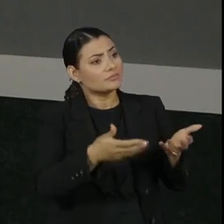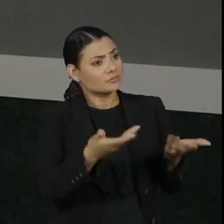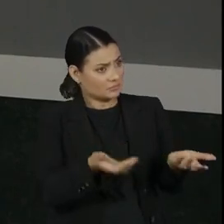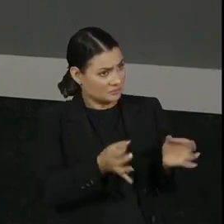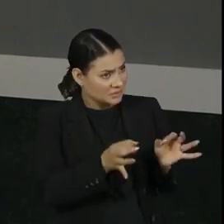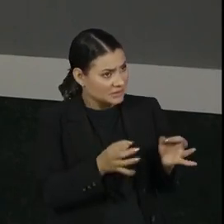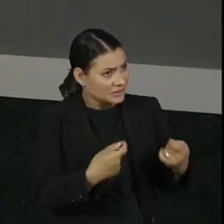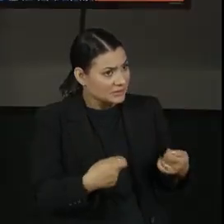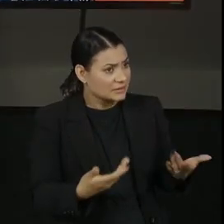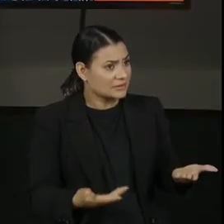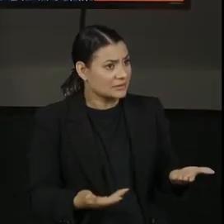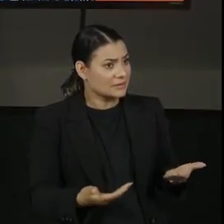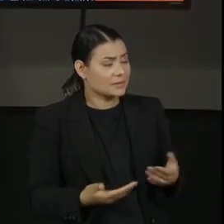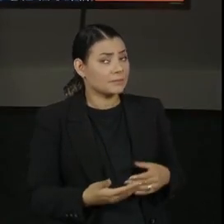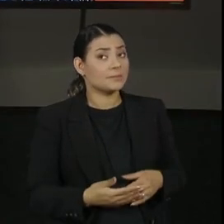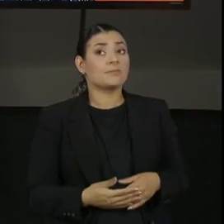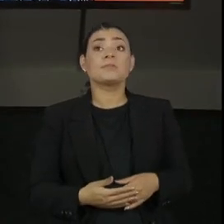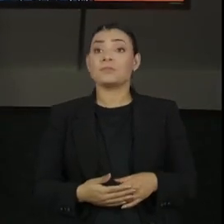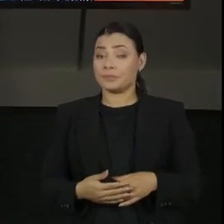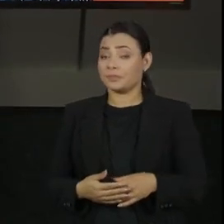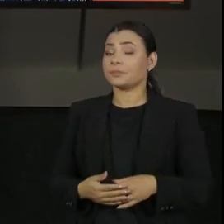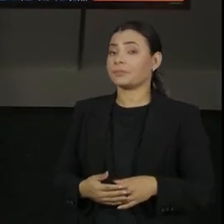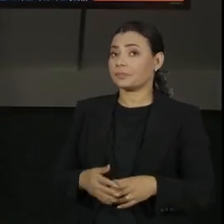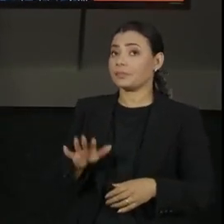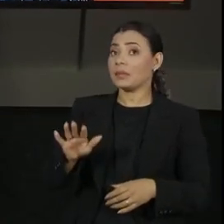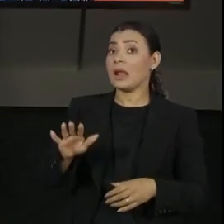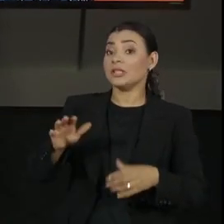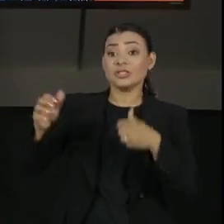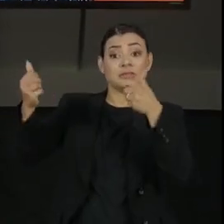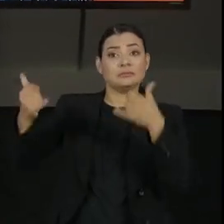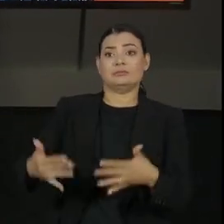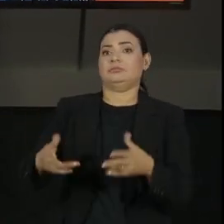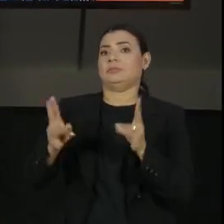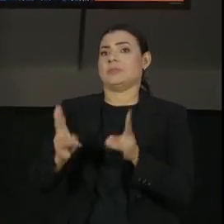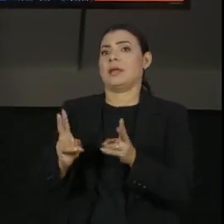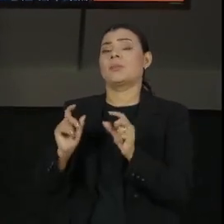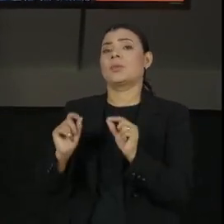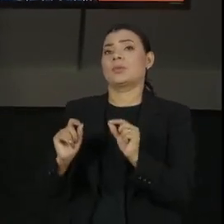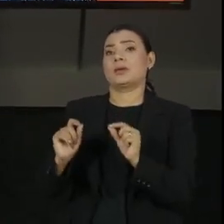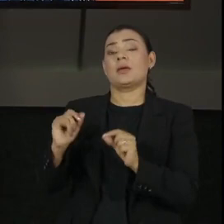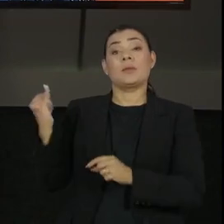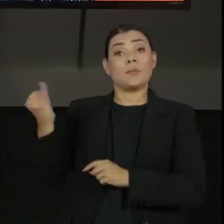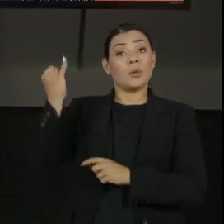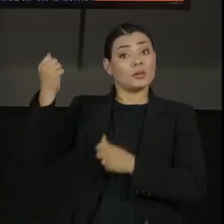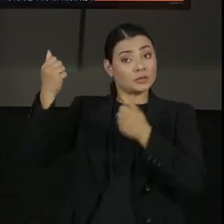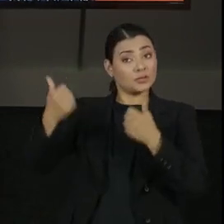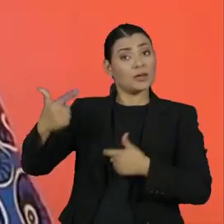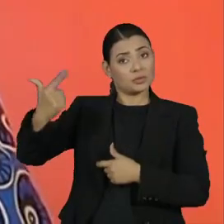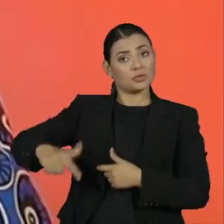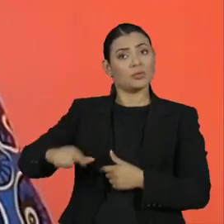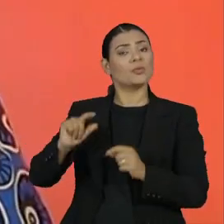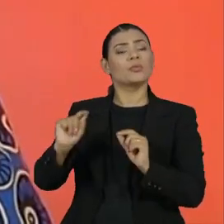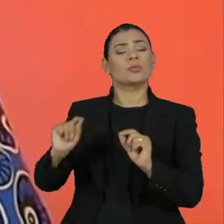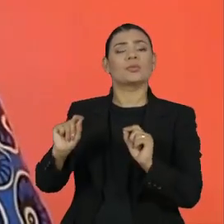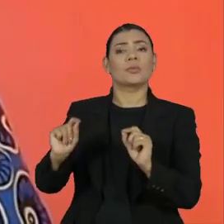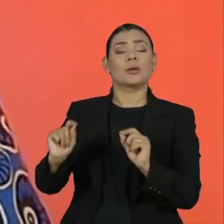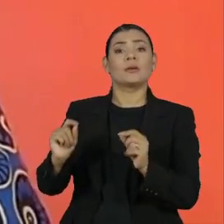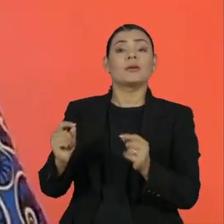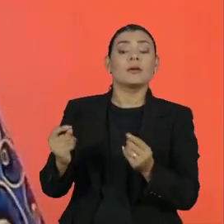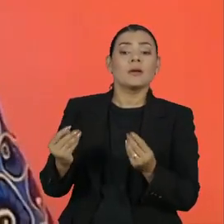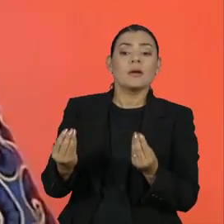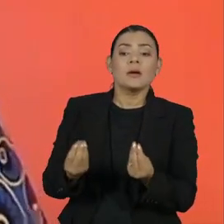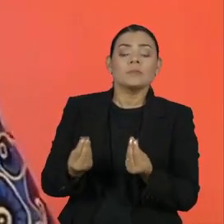cedo na vida dessas mulheres. É uma das coisas que a gente fala, né? E eu acho que aqui é importante reforçar, é sobre